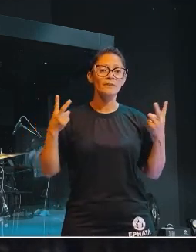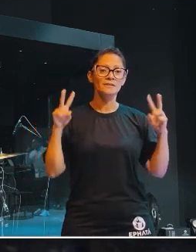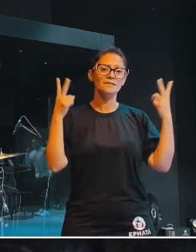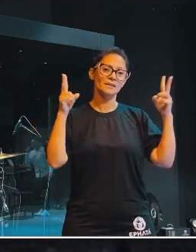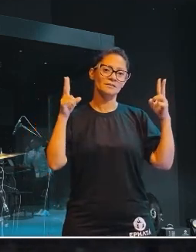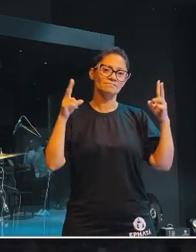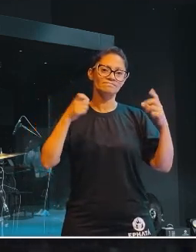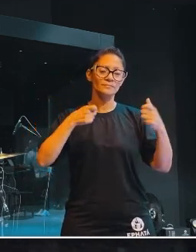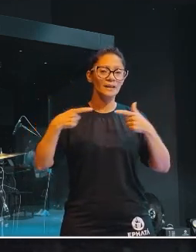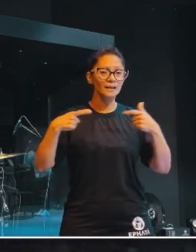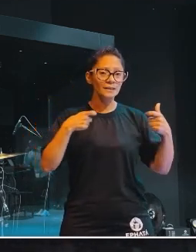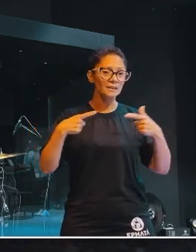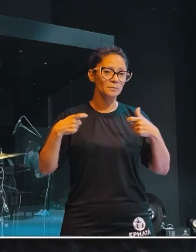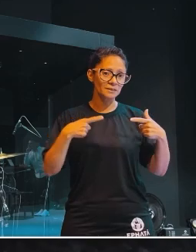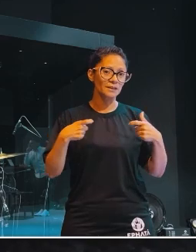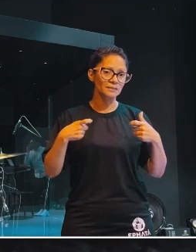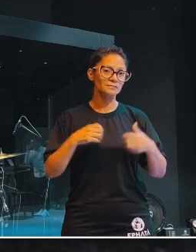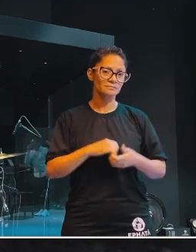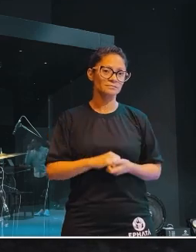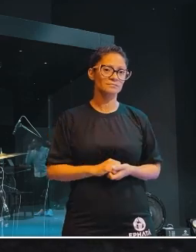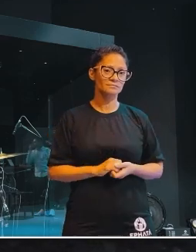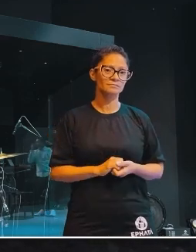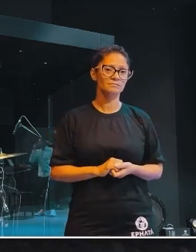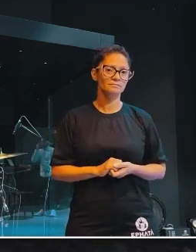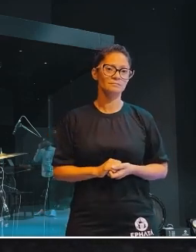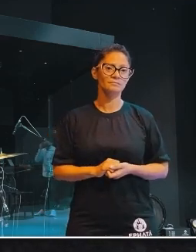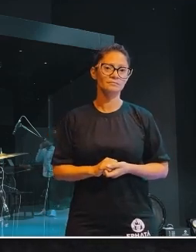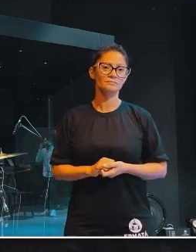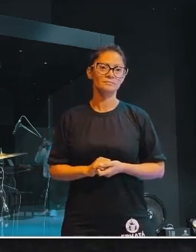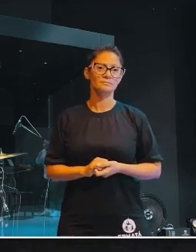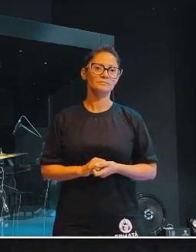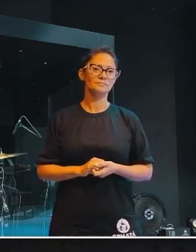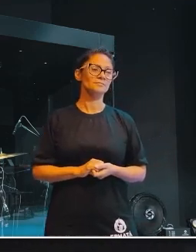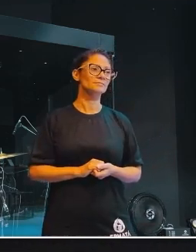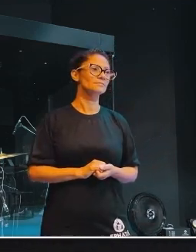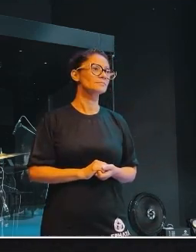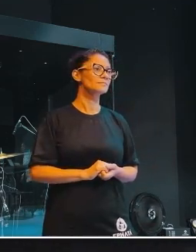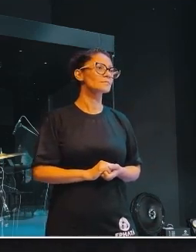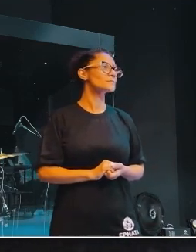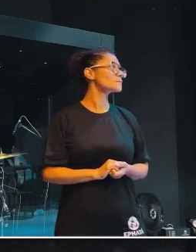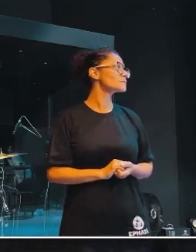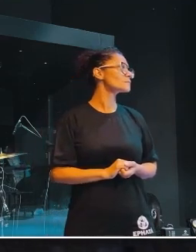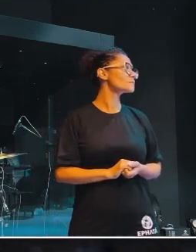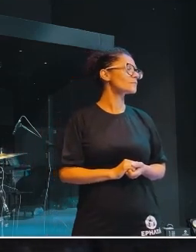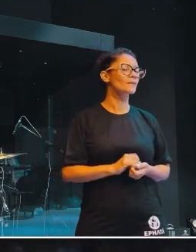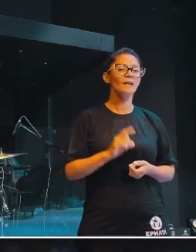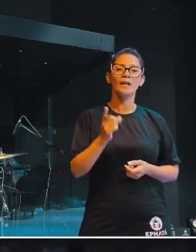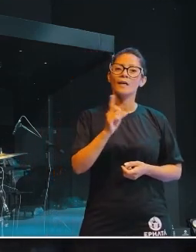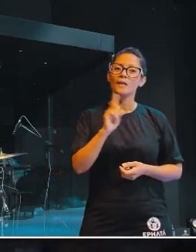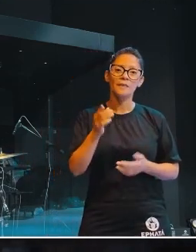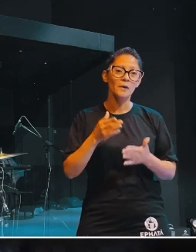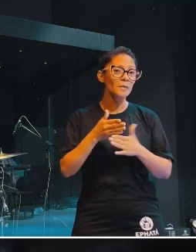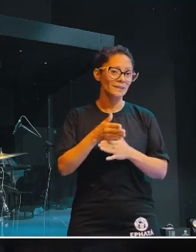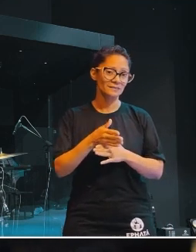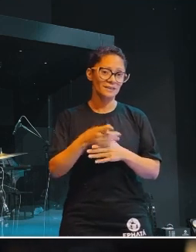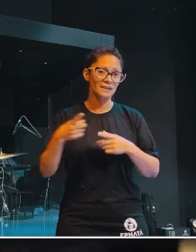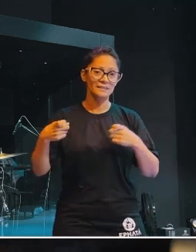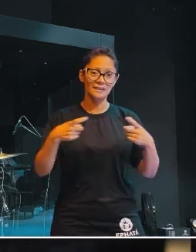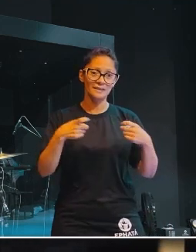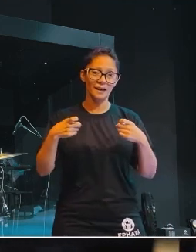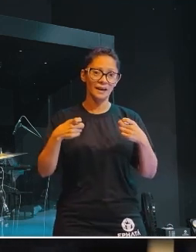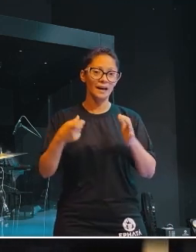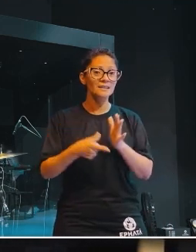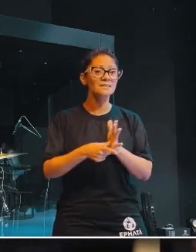Essa palavra é para alguém nessa noite. Não entre nessa guerra sem antes buscar